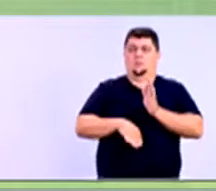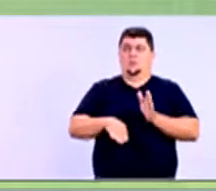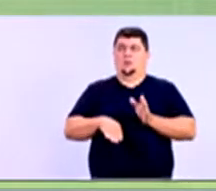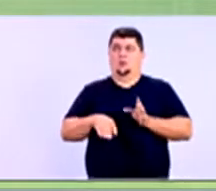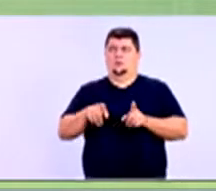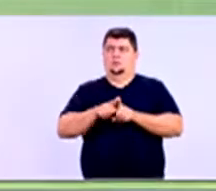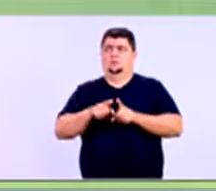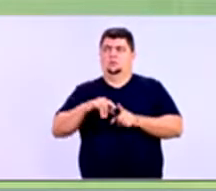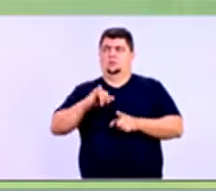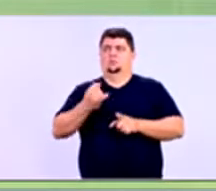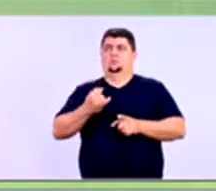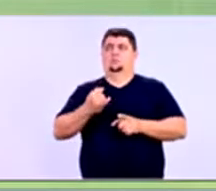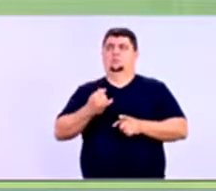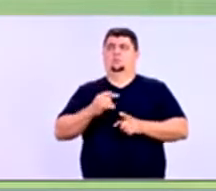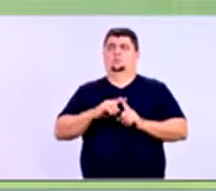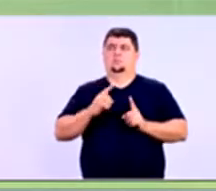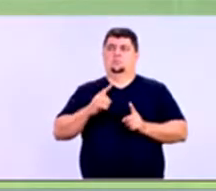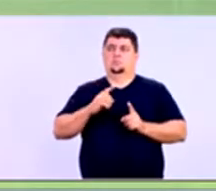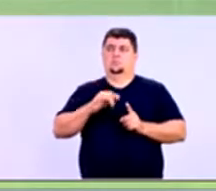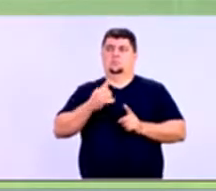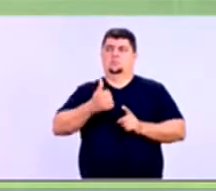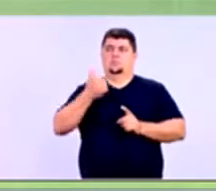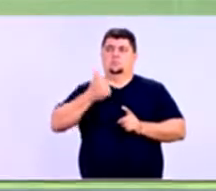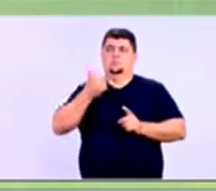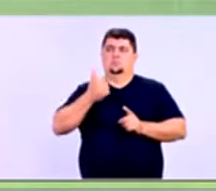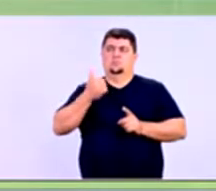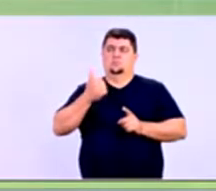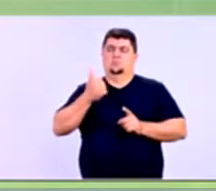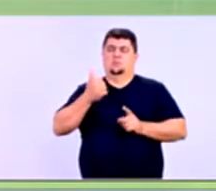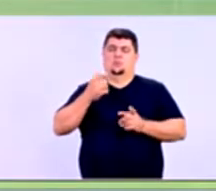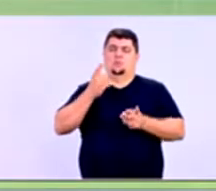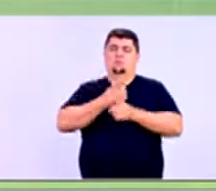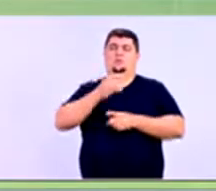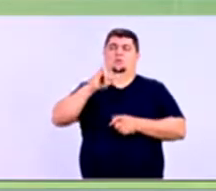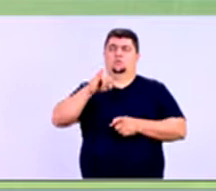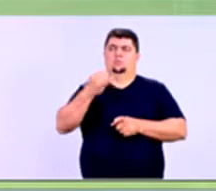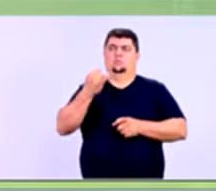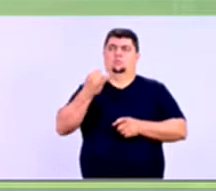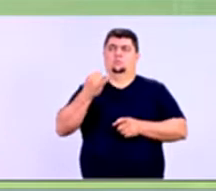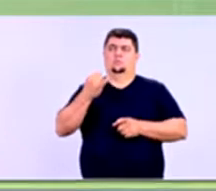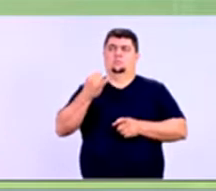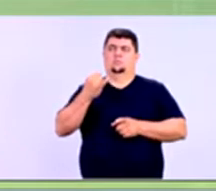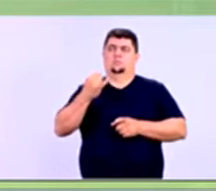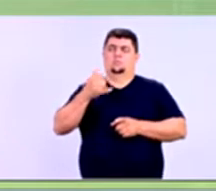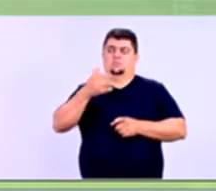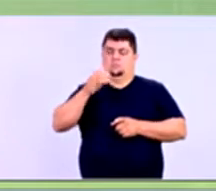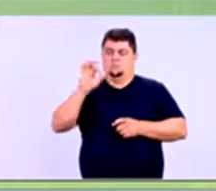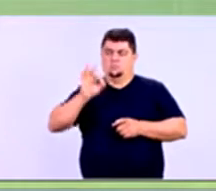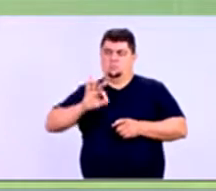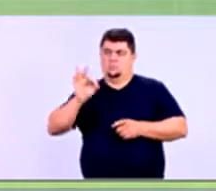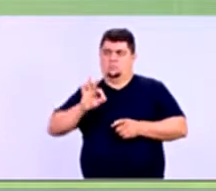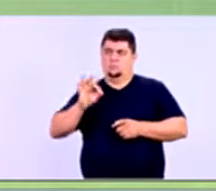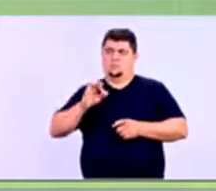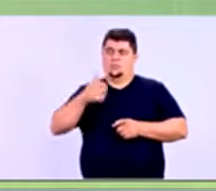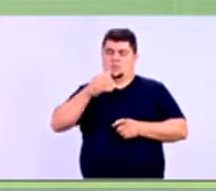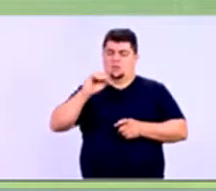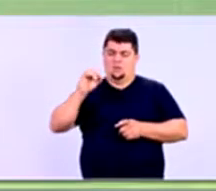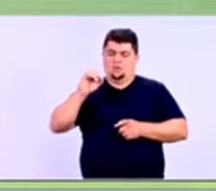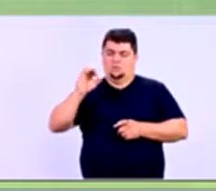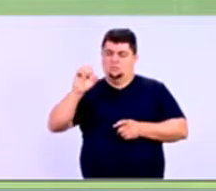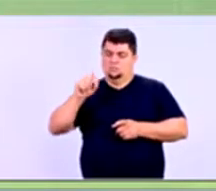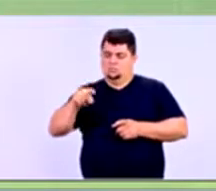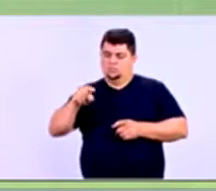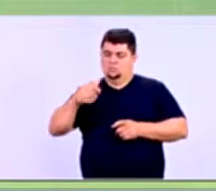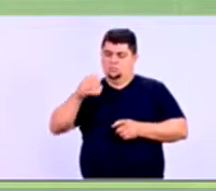e os juros. Só que eu primeiro tenho que achar os juros. Se é 10%,